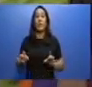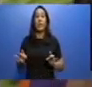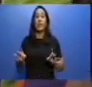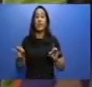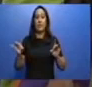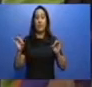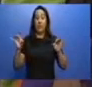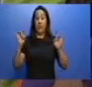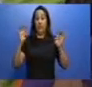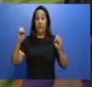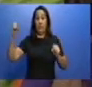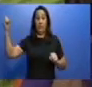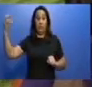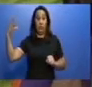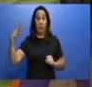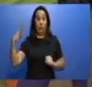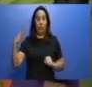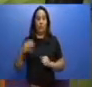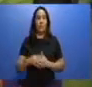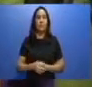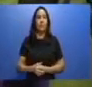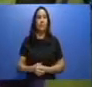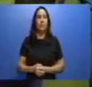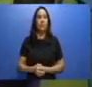quê? Figuras geométricas, né?